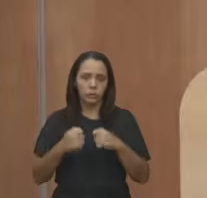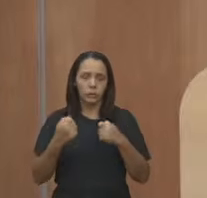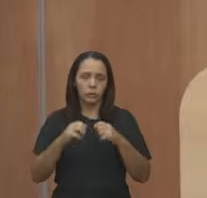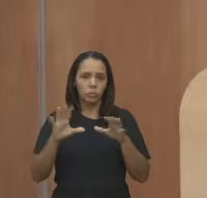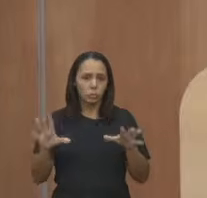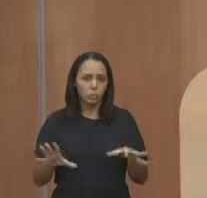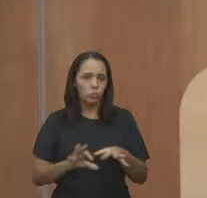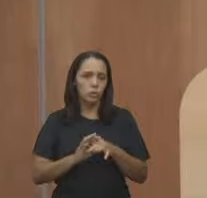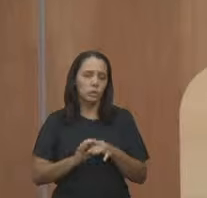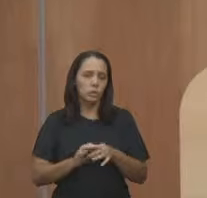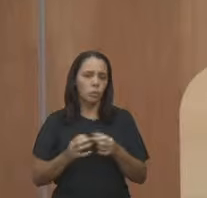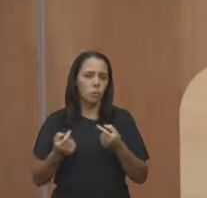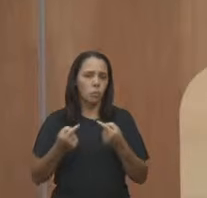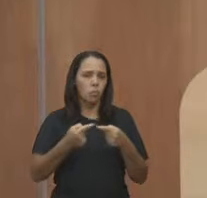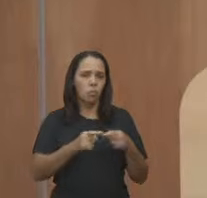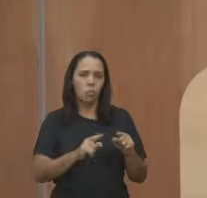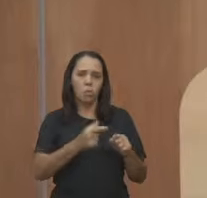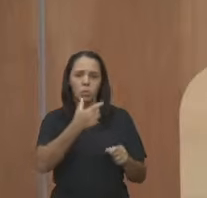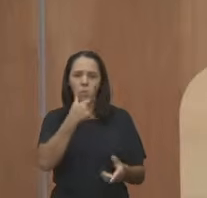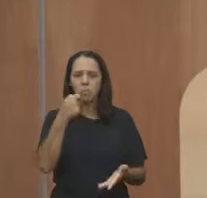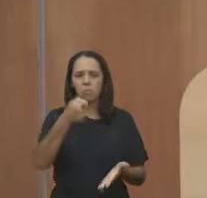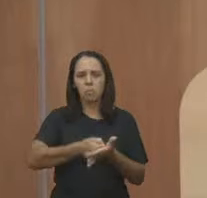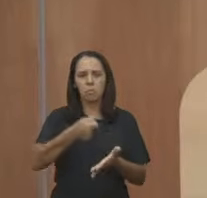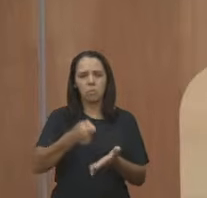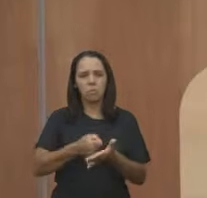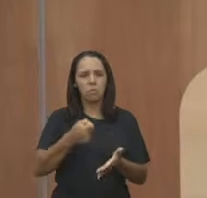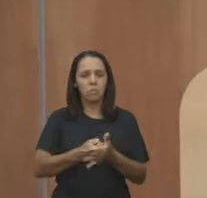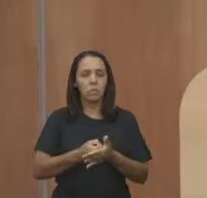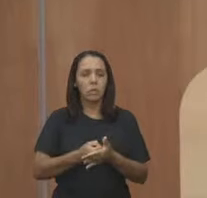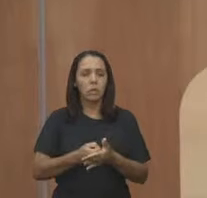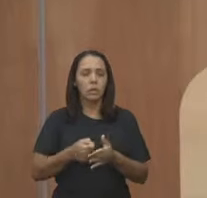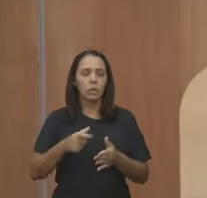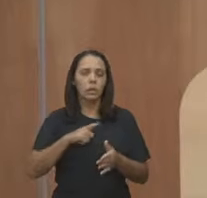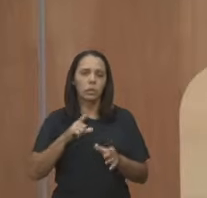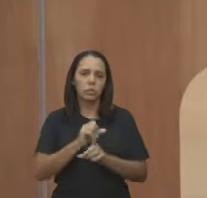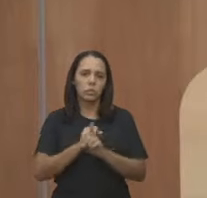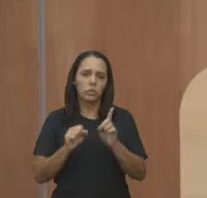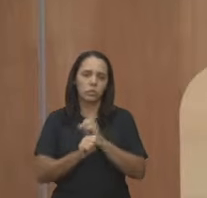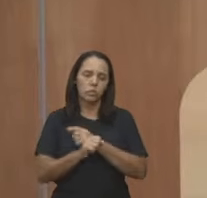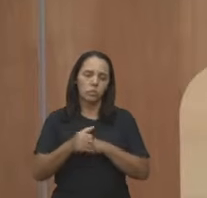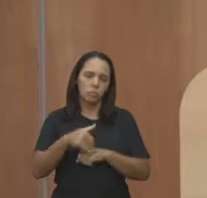o machismo, contra a desigualdade de gênero e lutar por uma sociedade mais correta. Muito obrigado, presidente, muito obrigado,